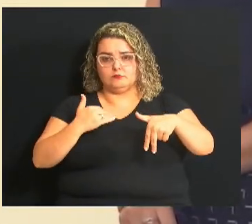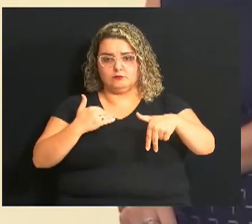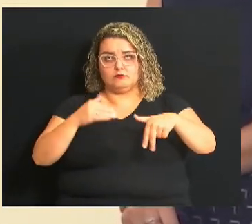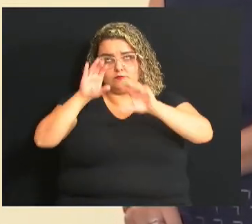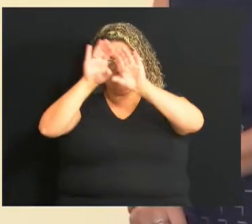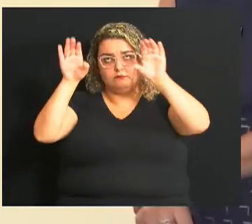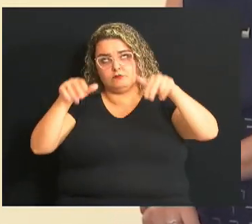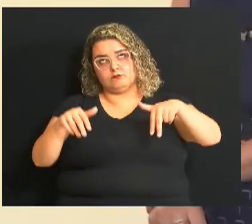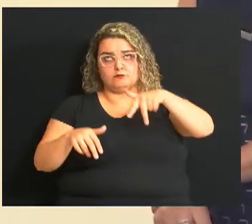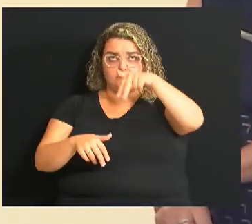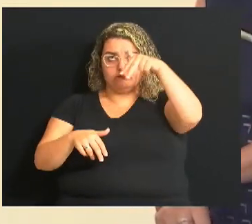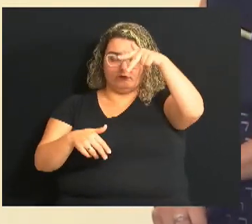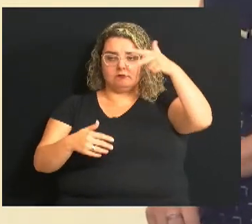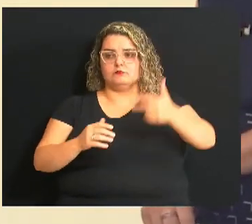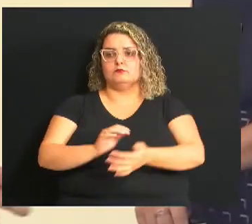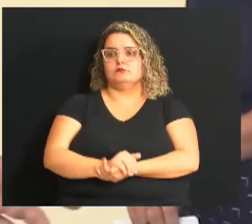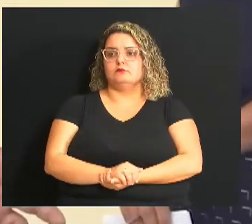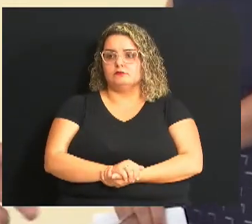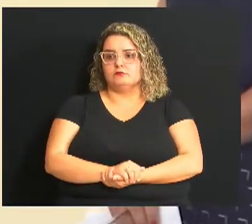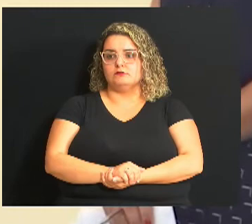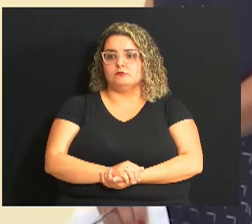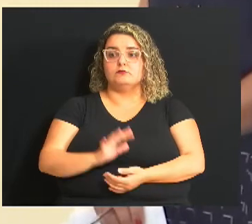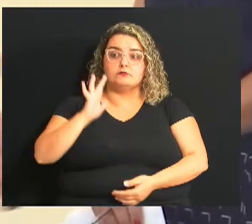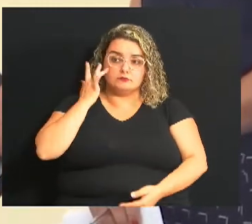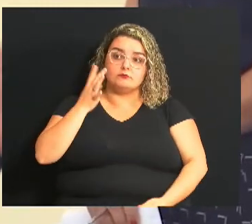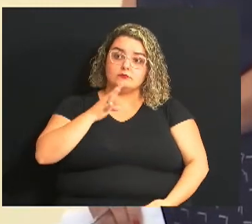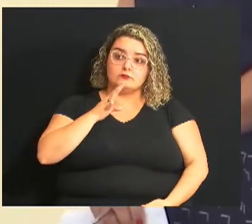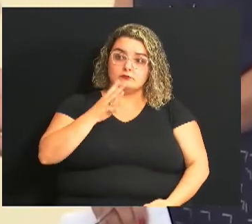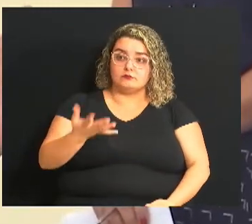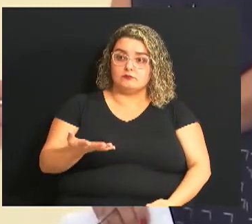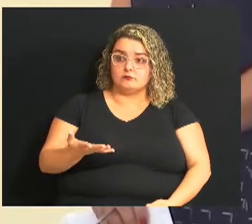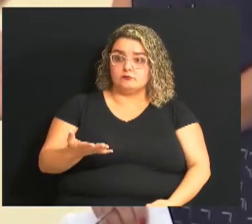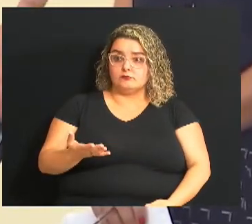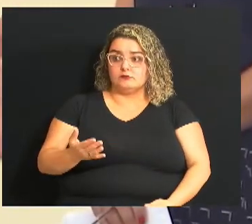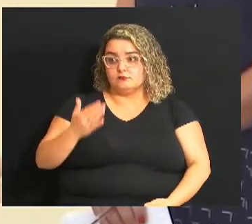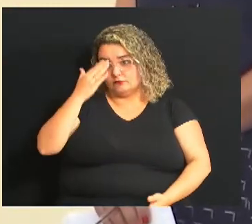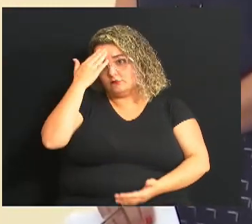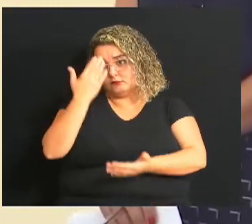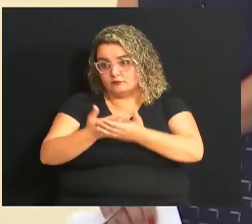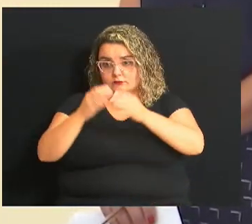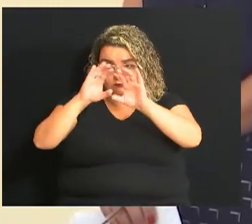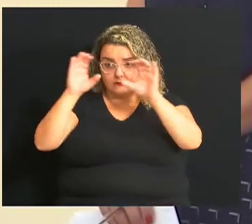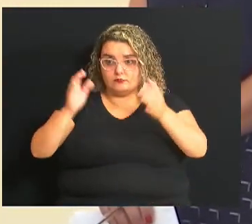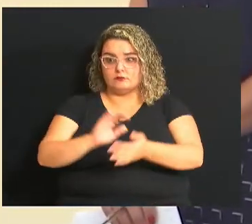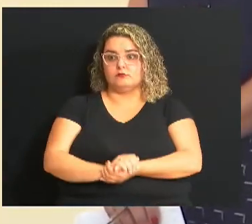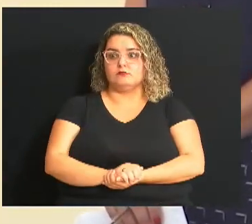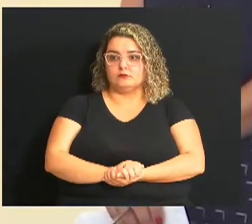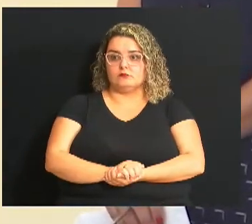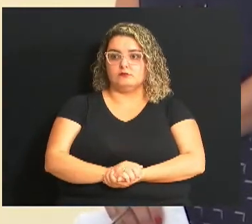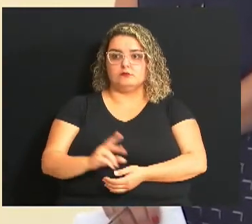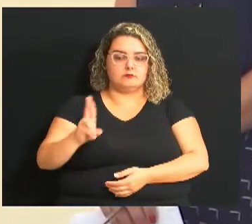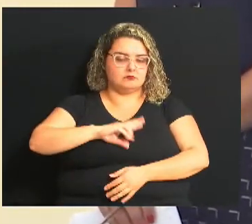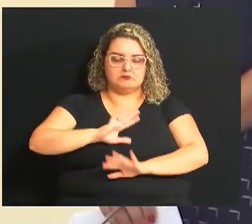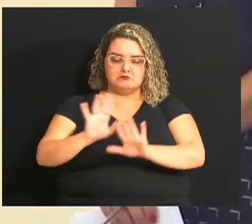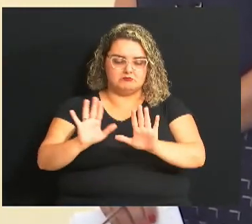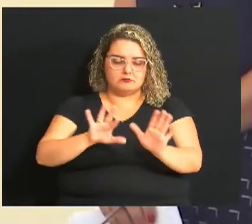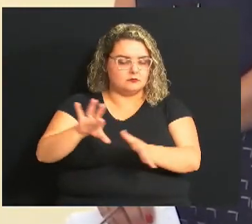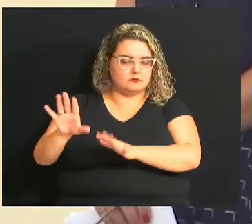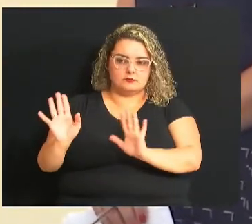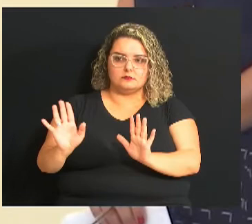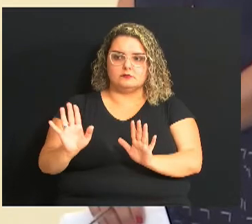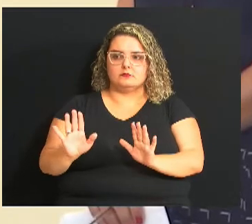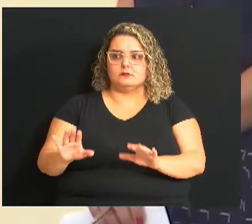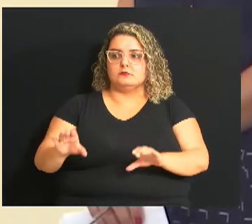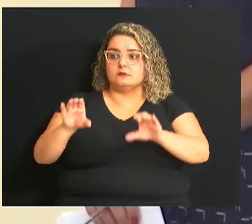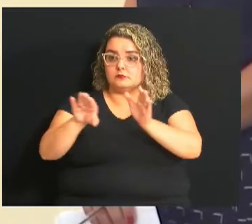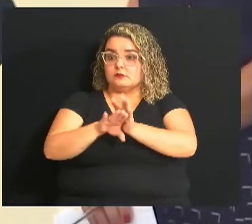conhecem. Para quem acredita em céu, mas a questão da religiosidade não importa, né? E chega no céu, ele